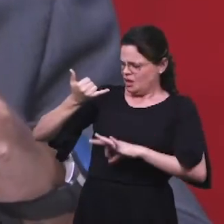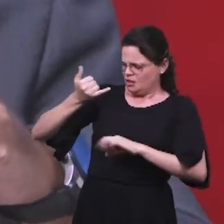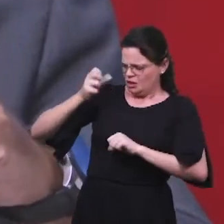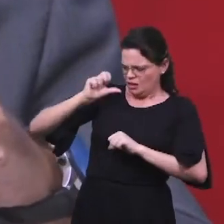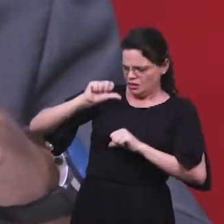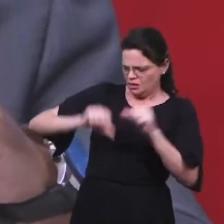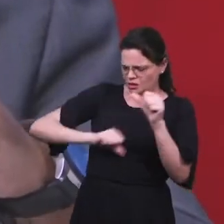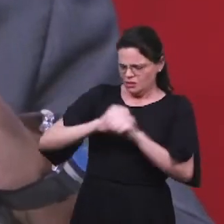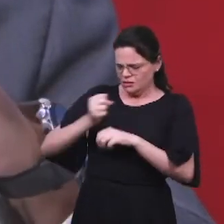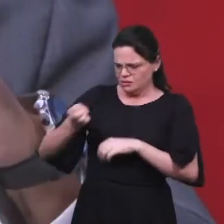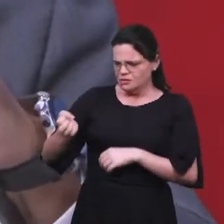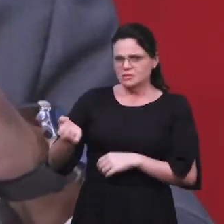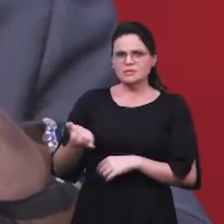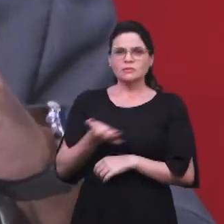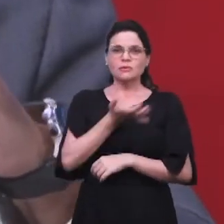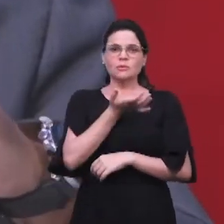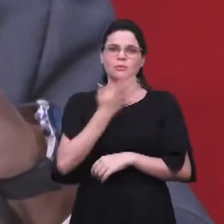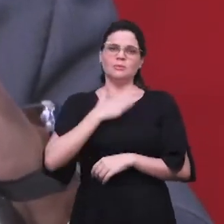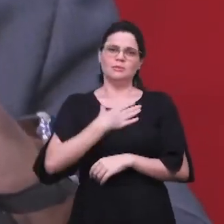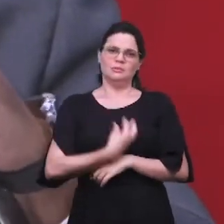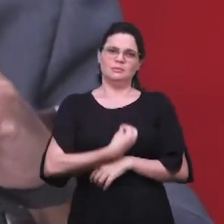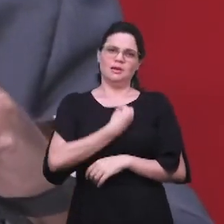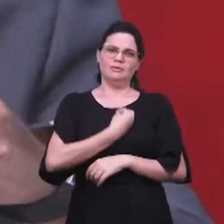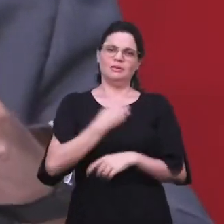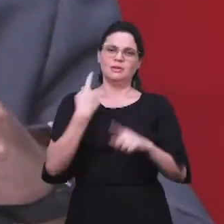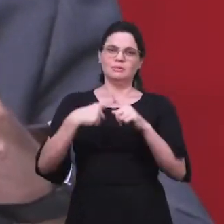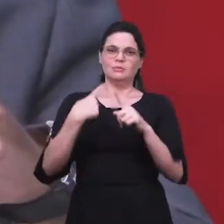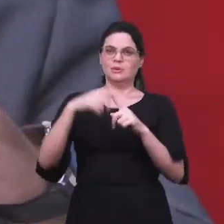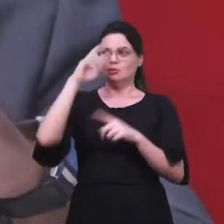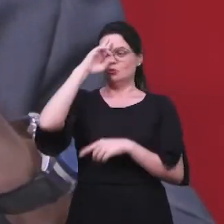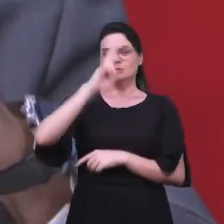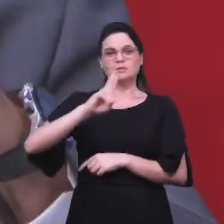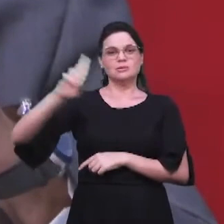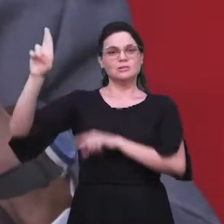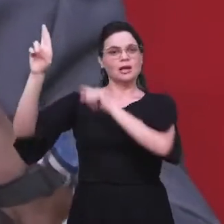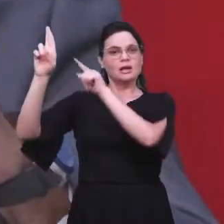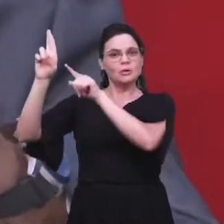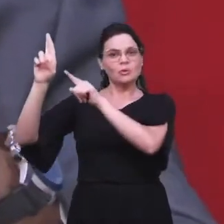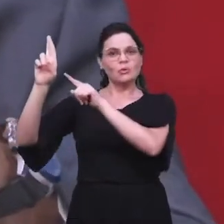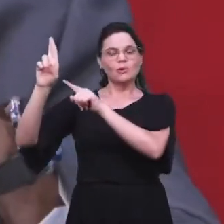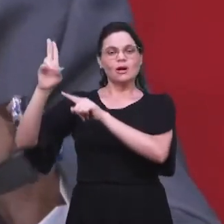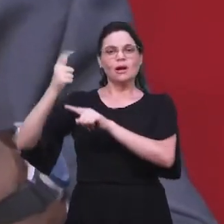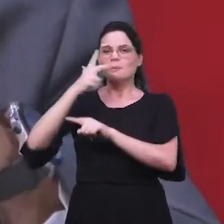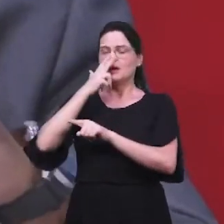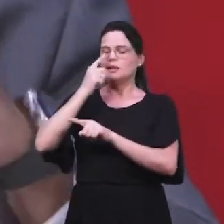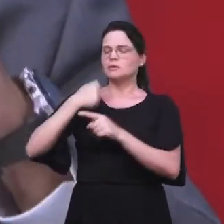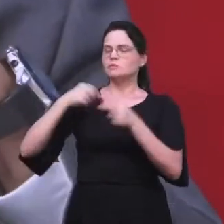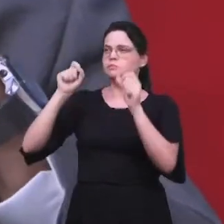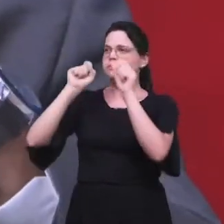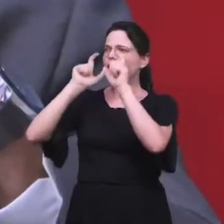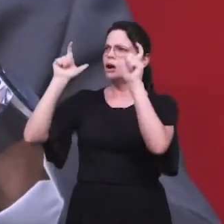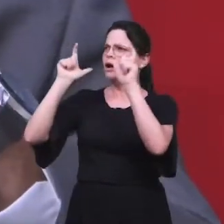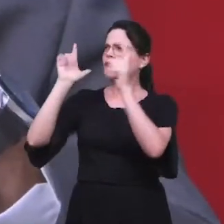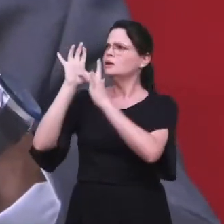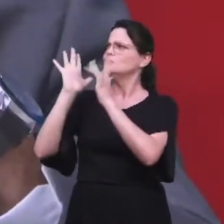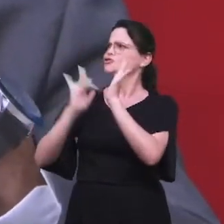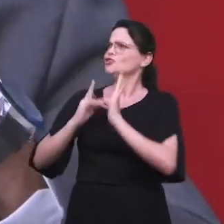alguma maneira o Senhor Jesus, que é o Senhor da igreja, é quando você descobre que Jesus está